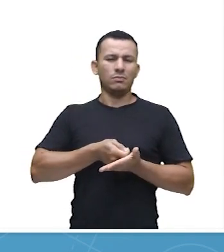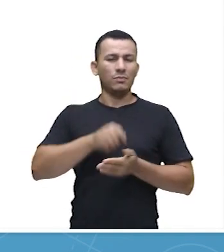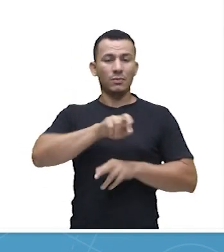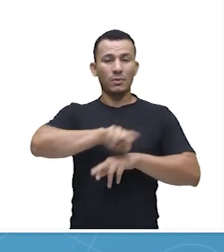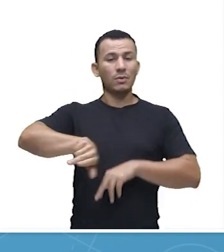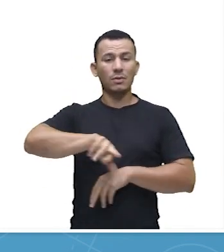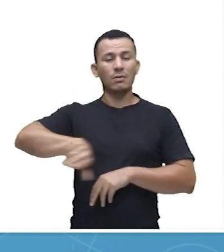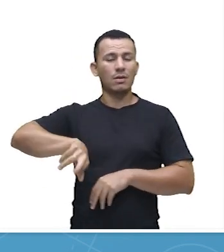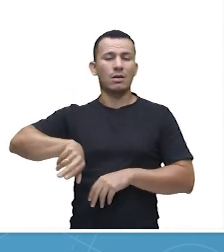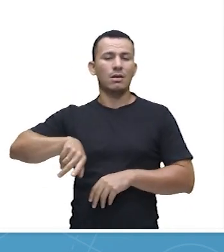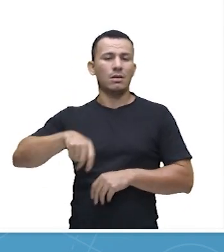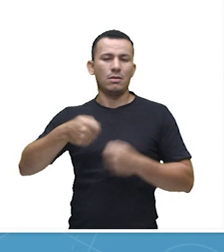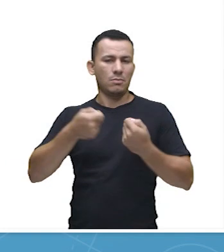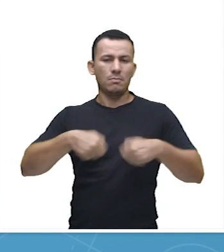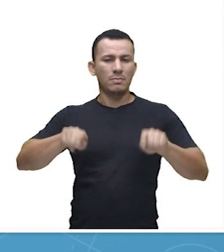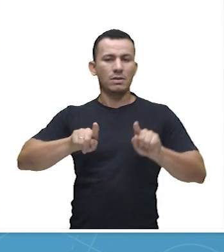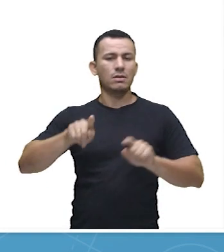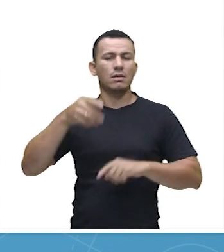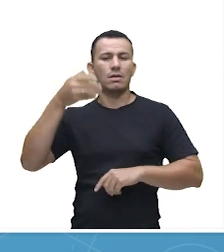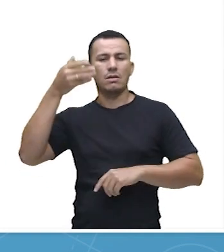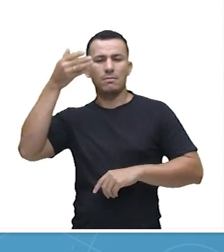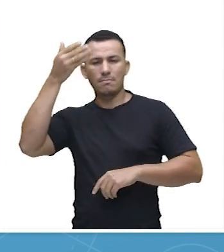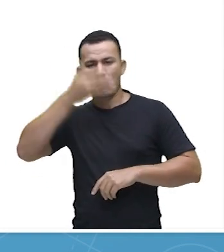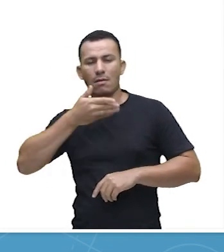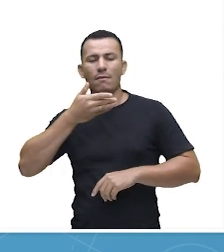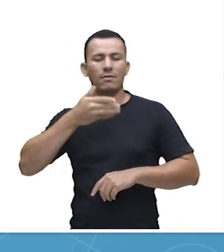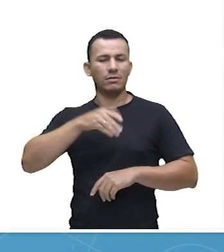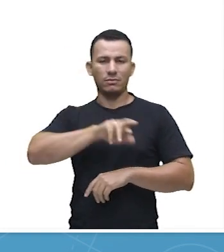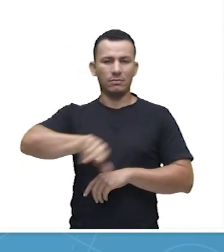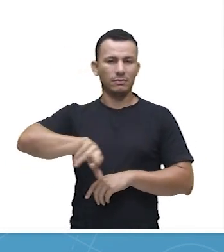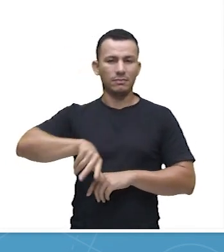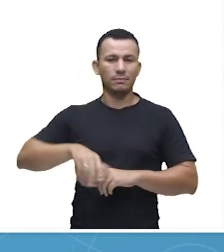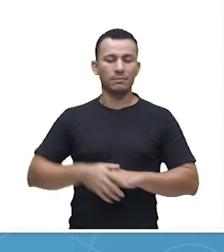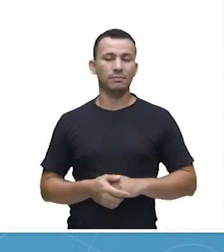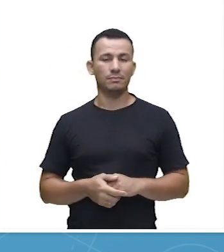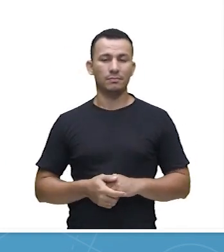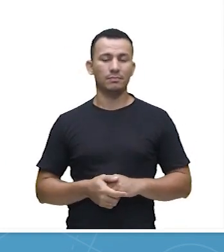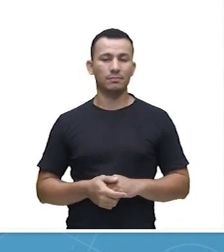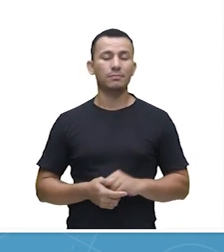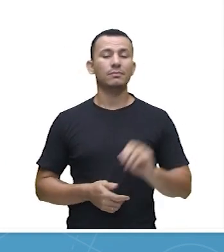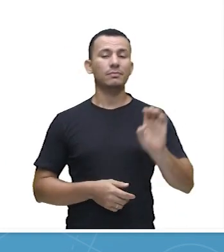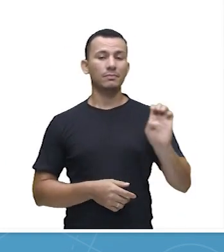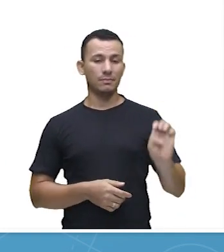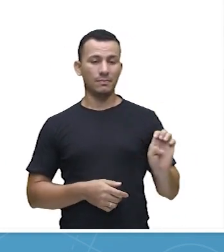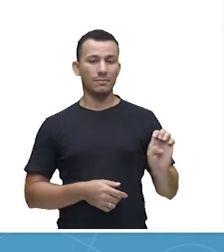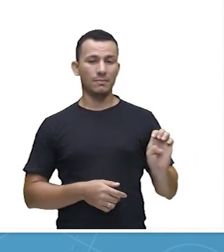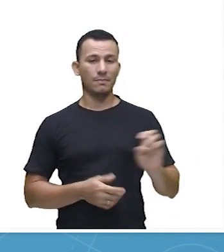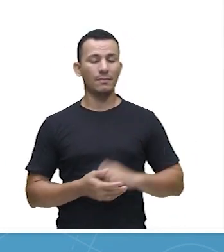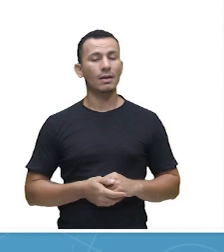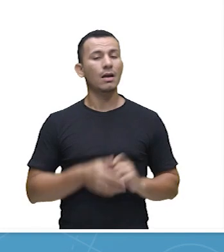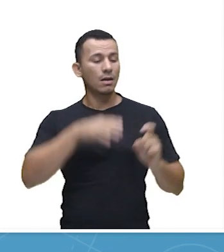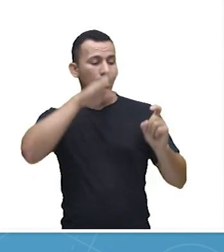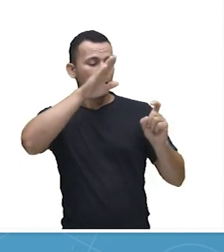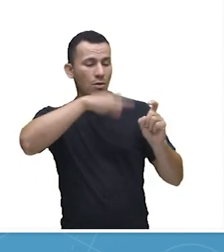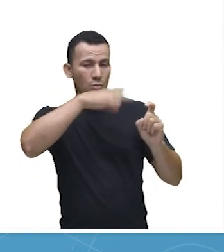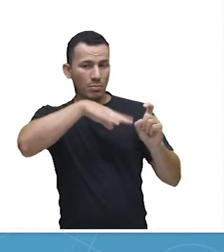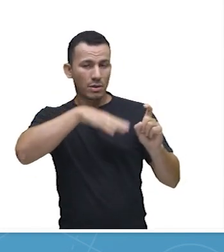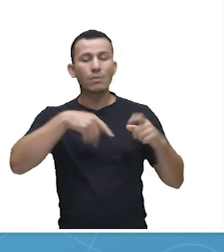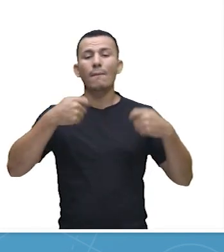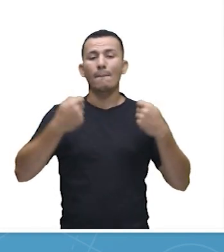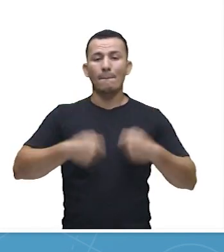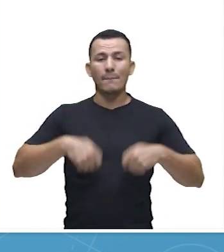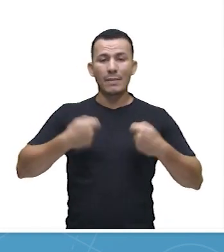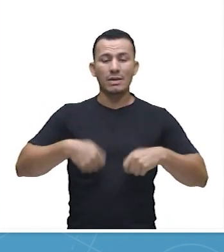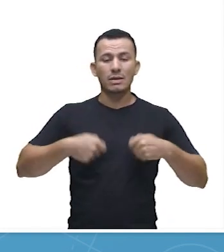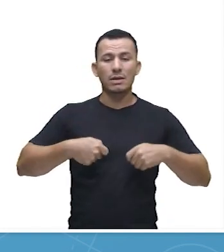da comprovação de provas e assim por diante. Então, letra D também não está correta. E letra E, a verdade do mito necessita de